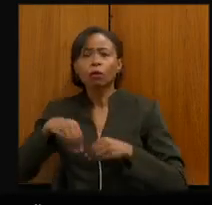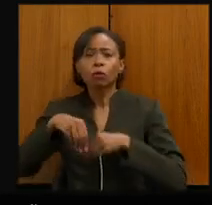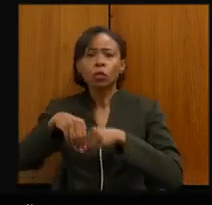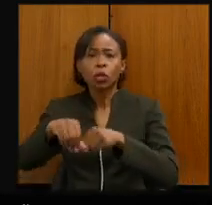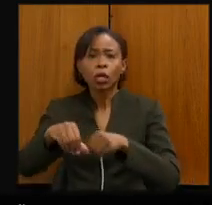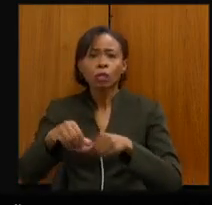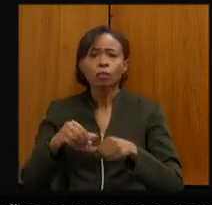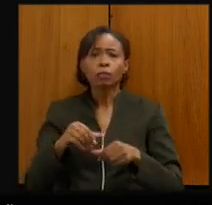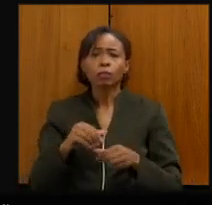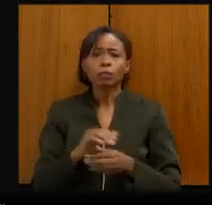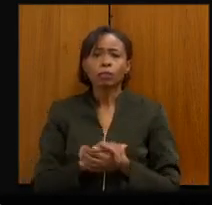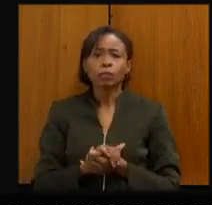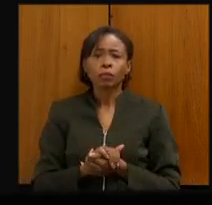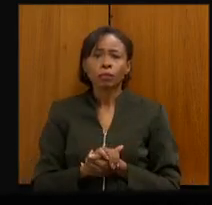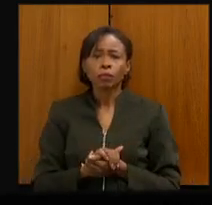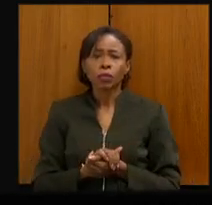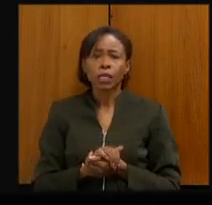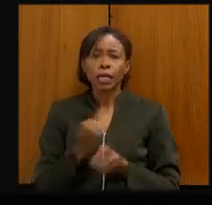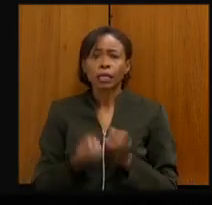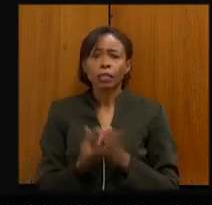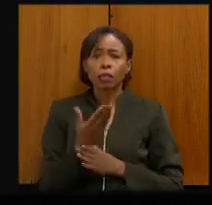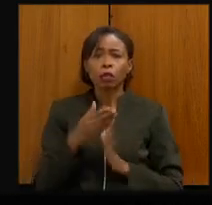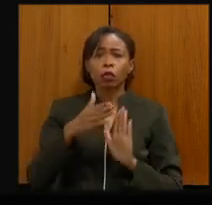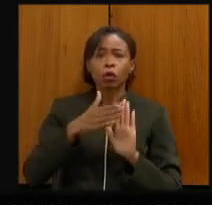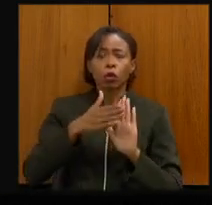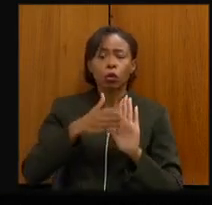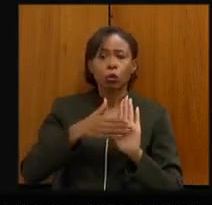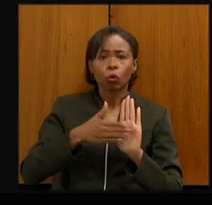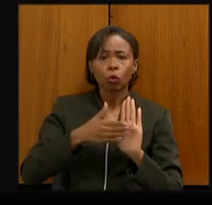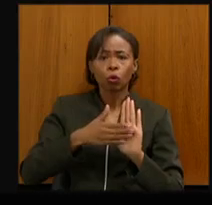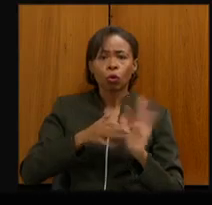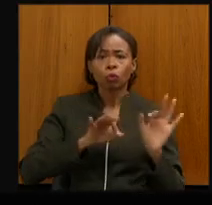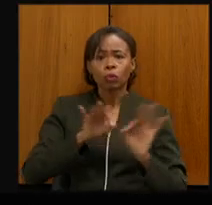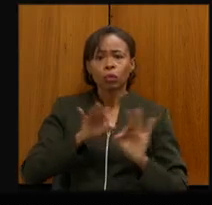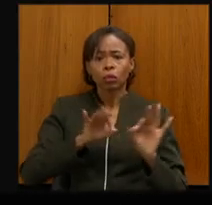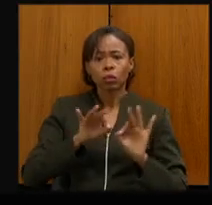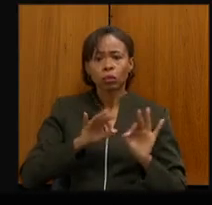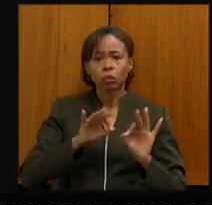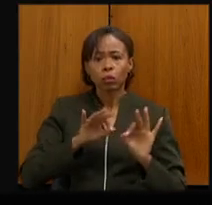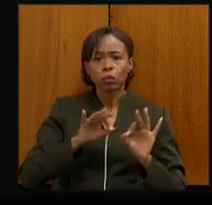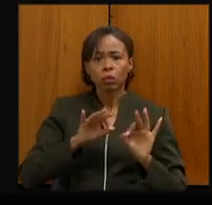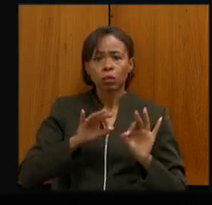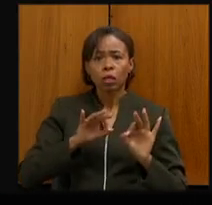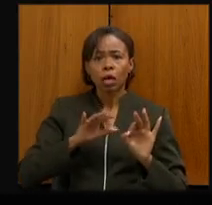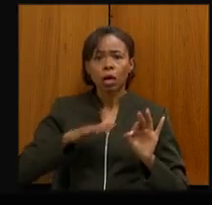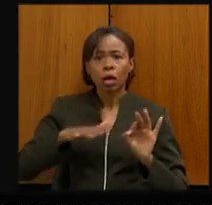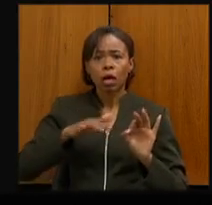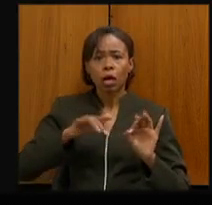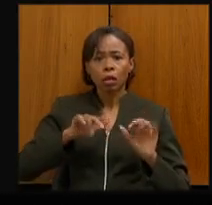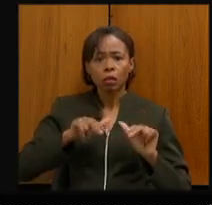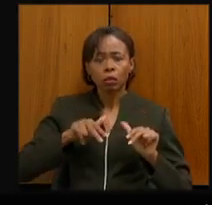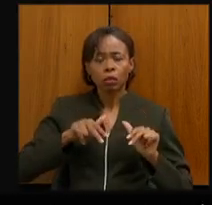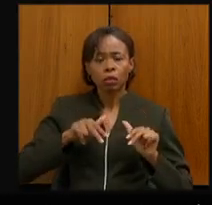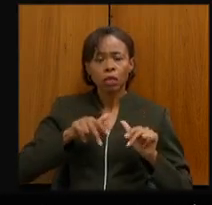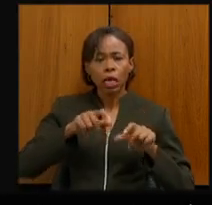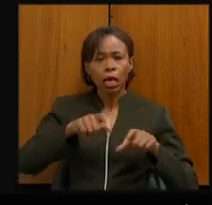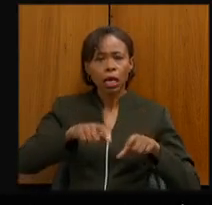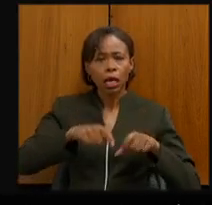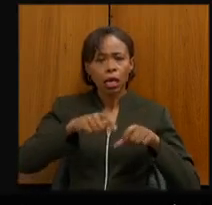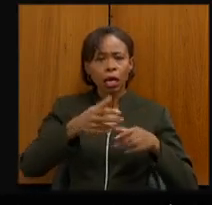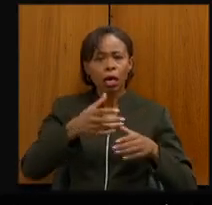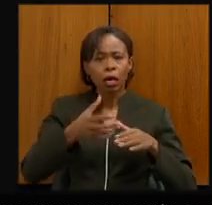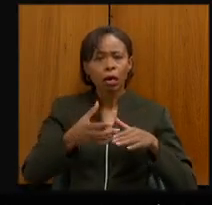e destinação criação de programas de assentamento de água águas ativista e a criação da